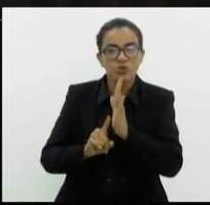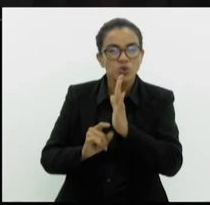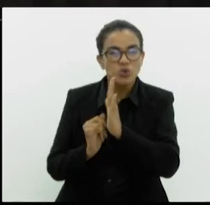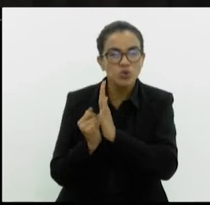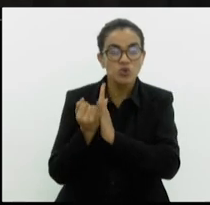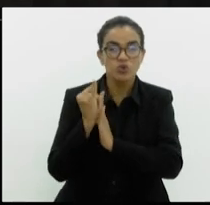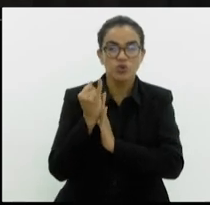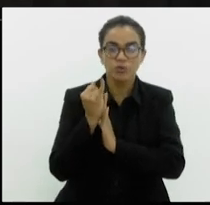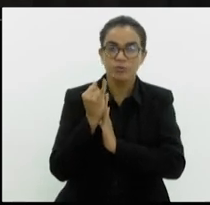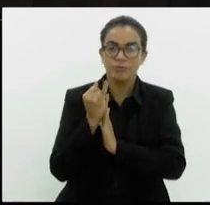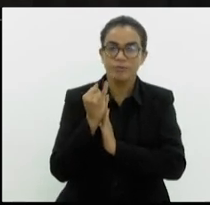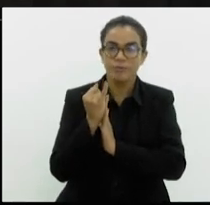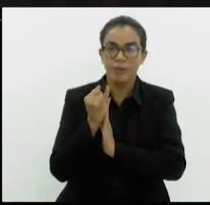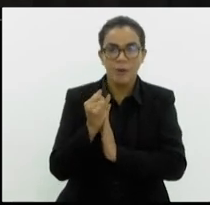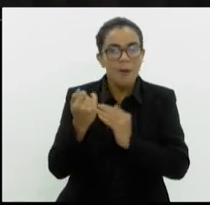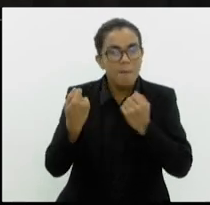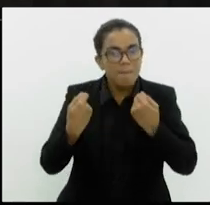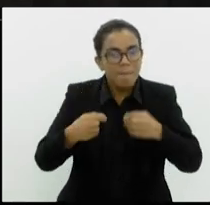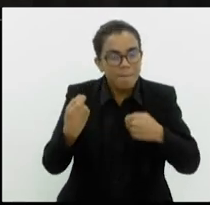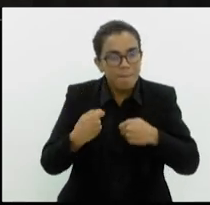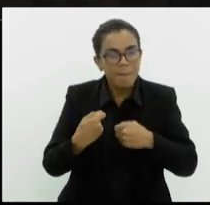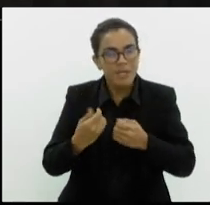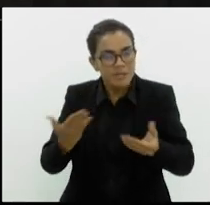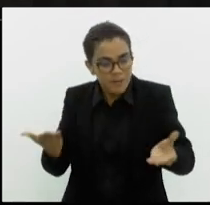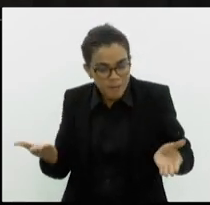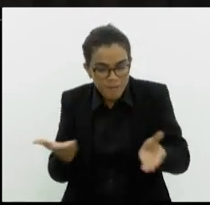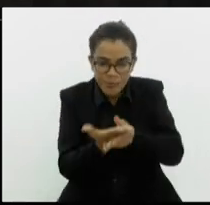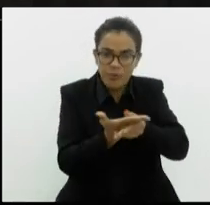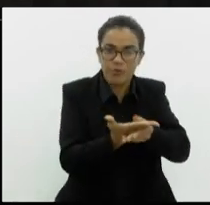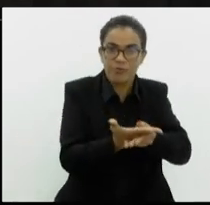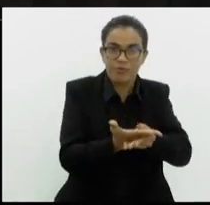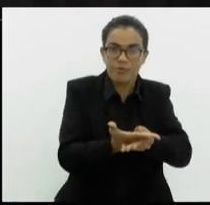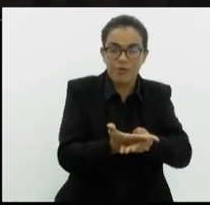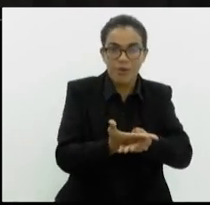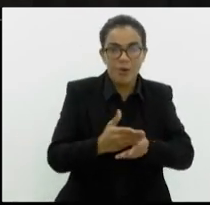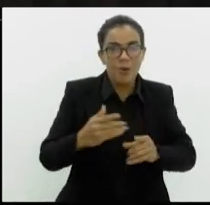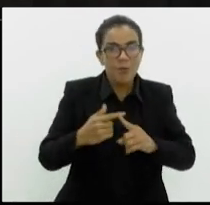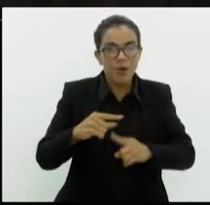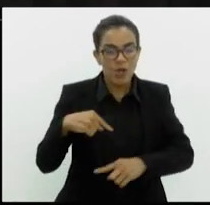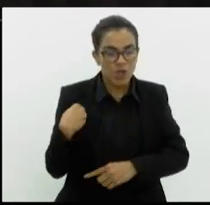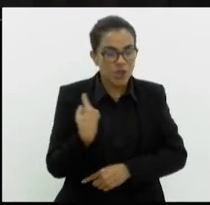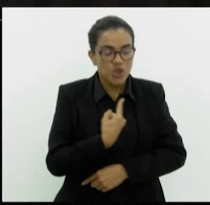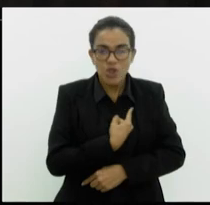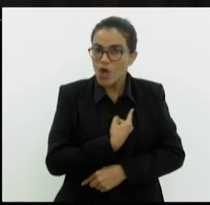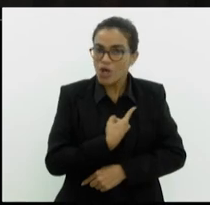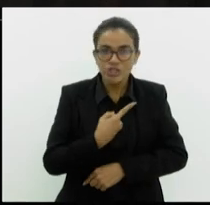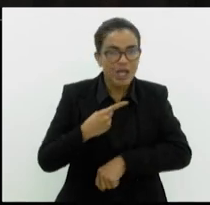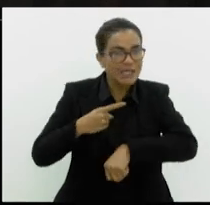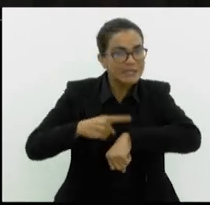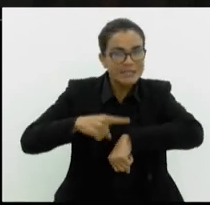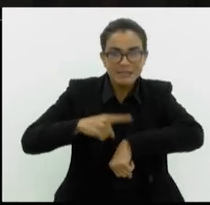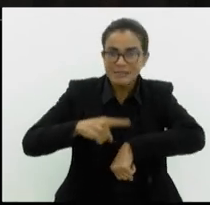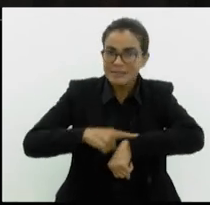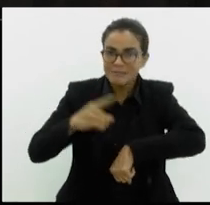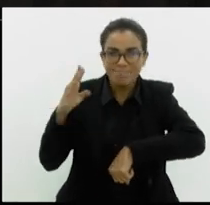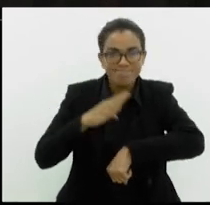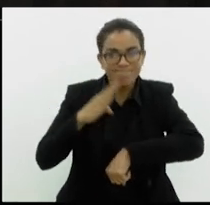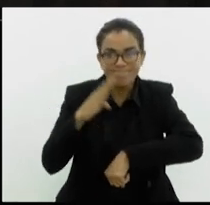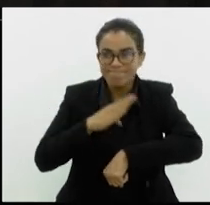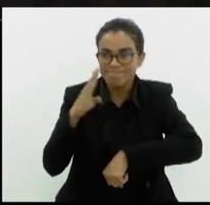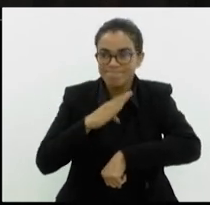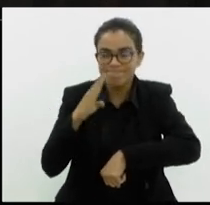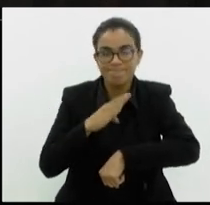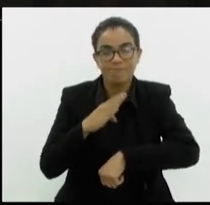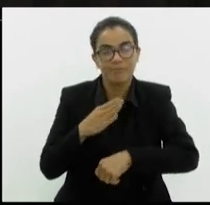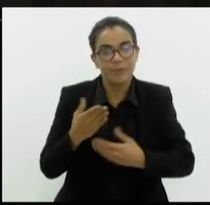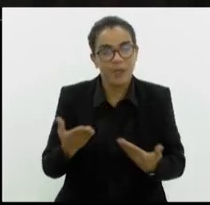enunciar, tem que entrar com a ação, porque nós estamos numa corrida contra o tempo. Então,